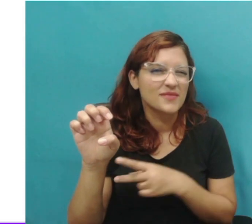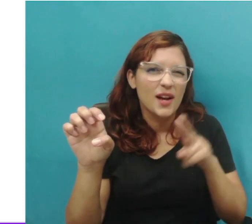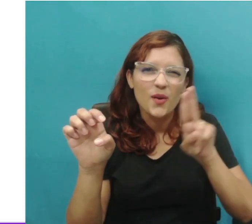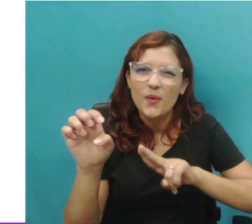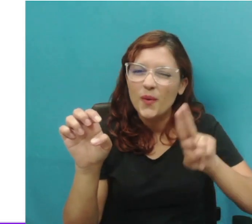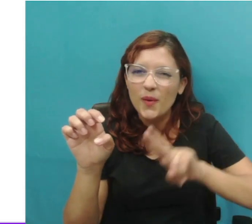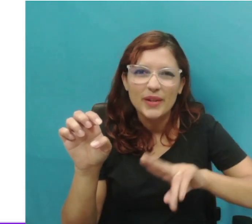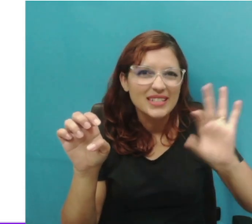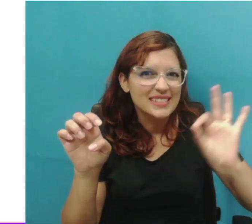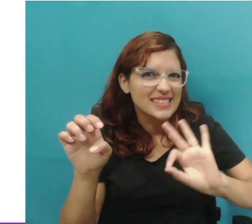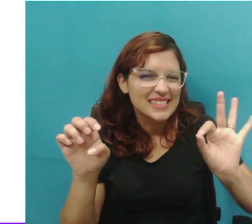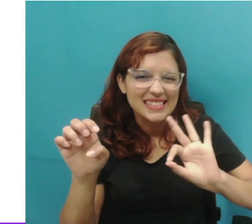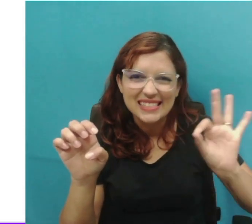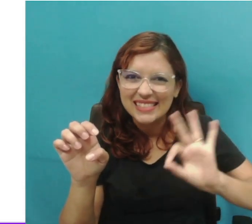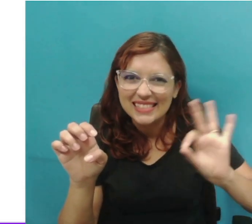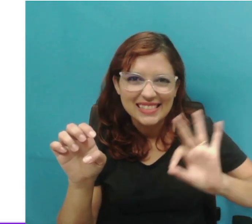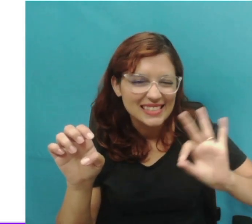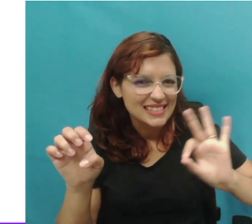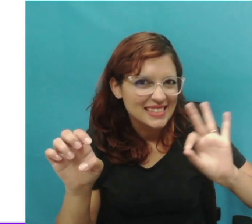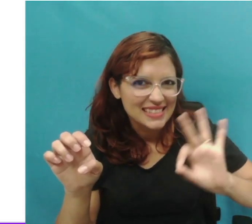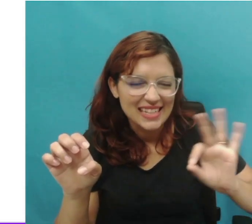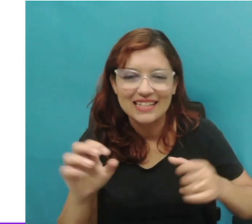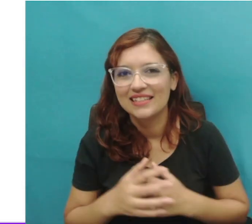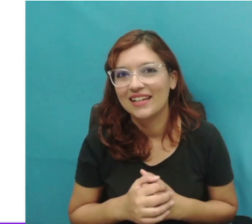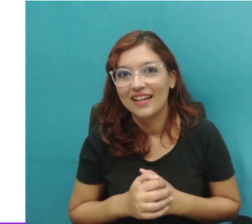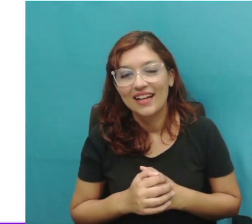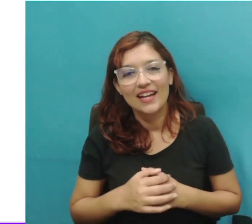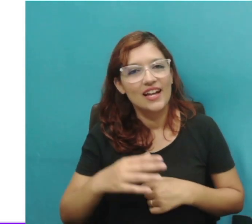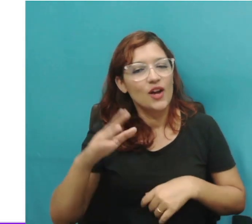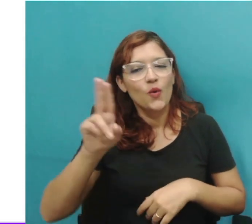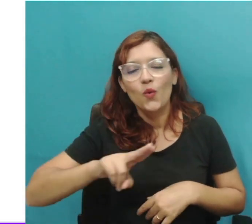eles não usam o pronome este.